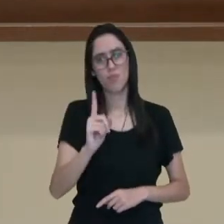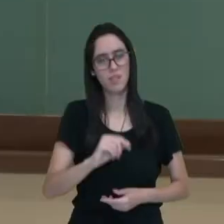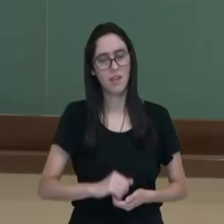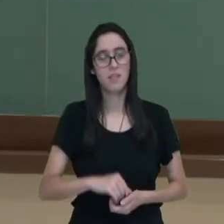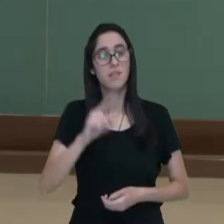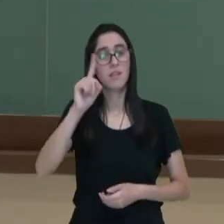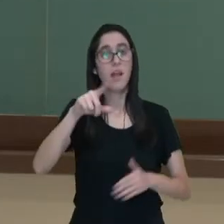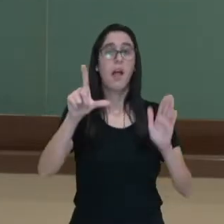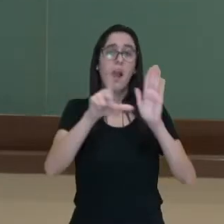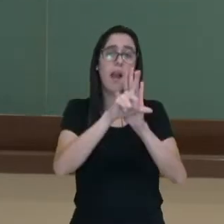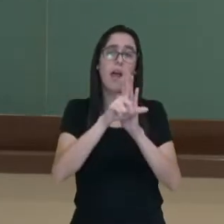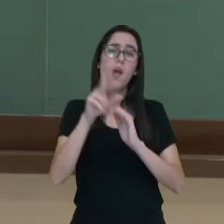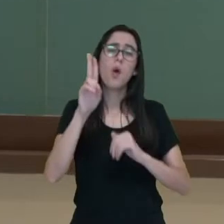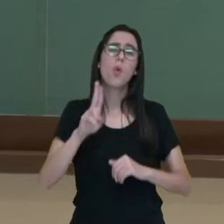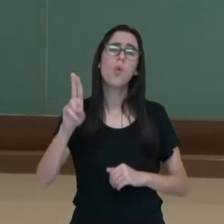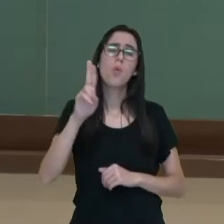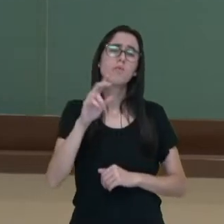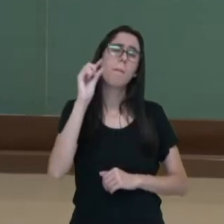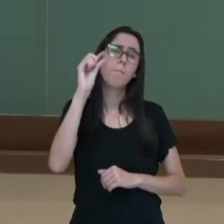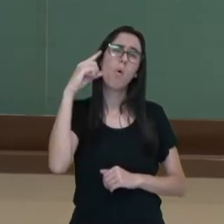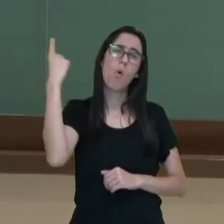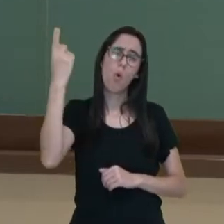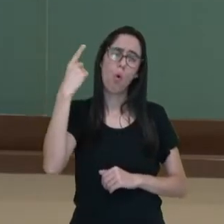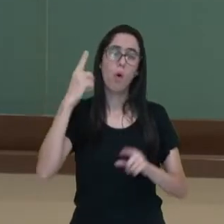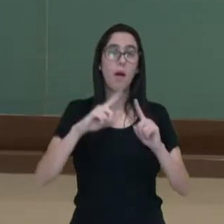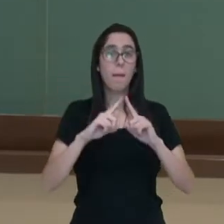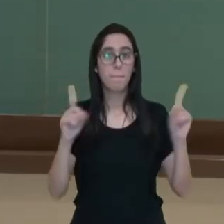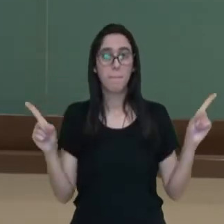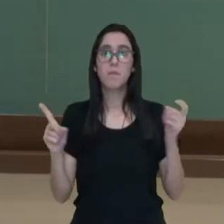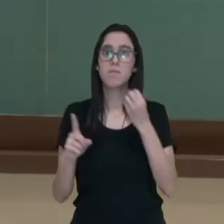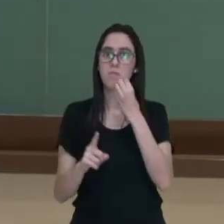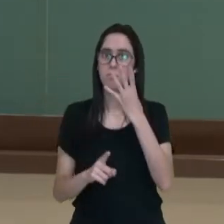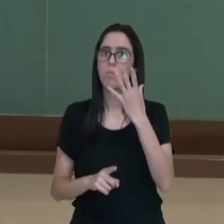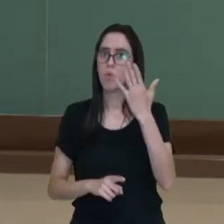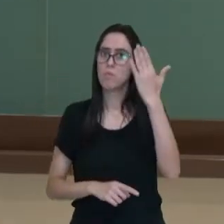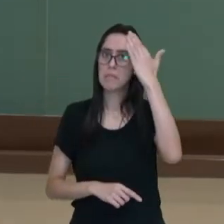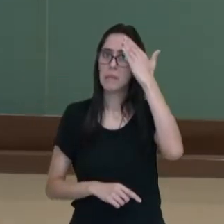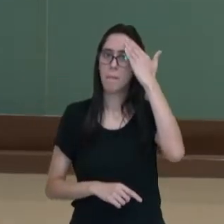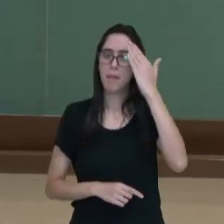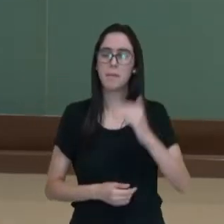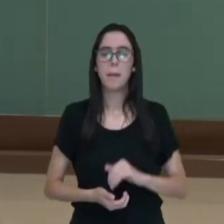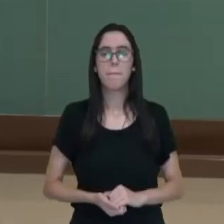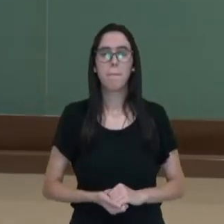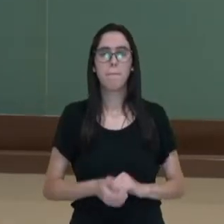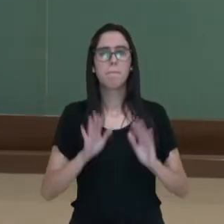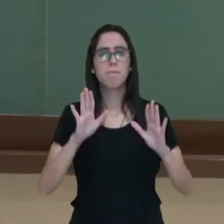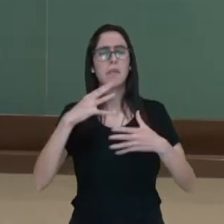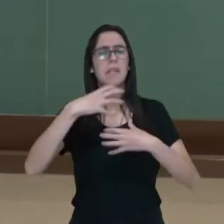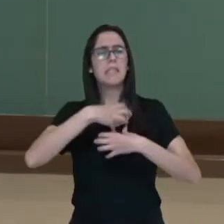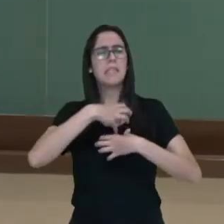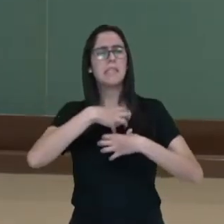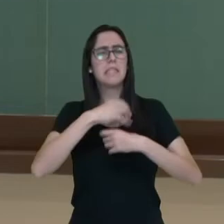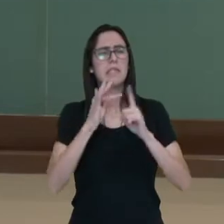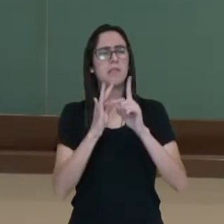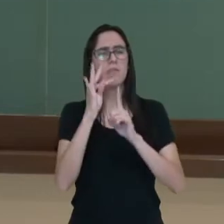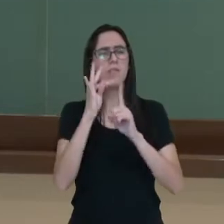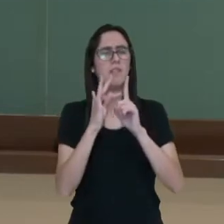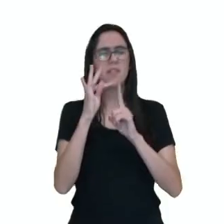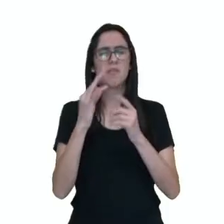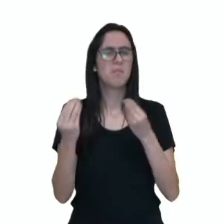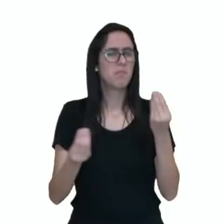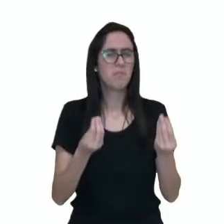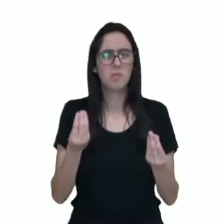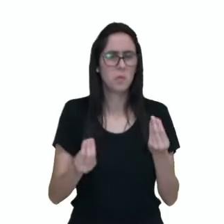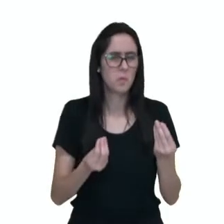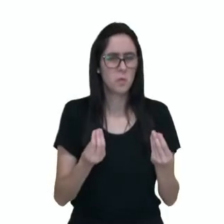lei que tem pouca aplicação, mas é importante que você saiba. Agora, a sensação térmica. Falando um pouquinho da